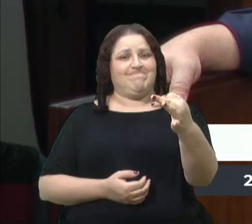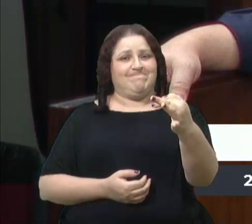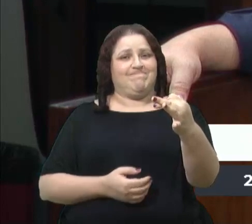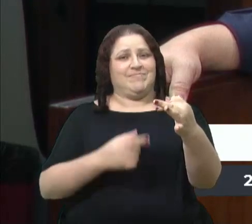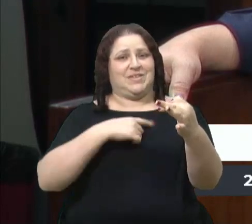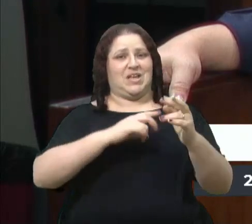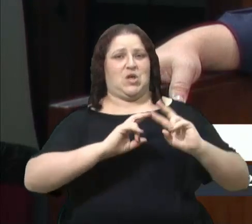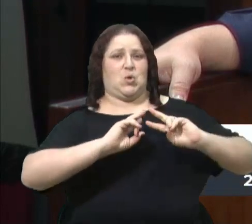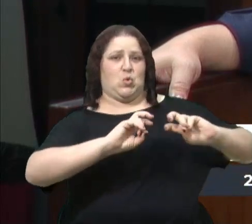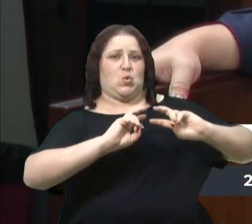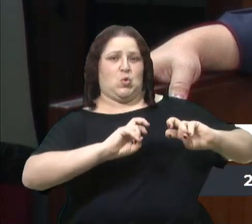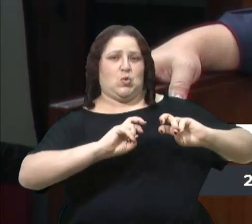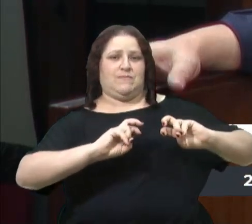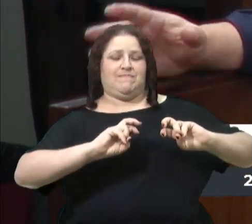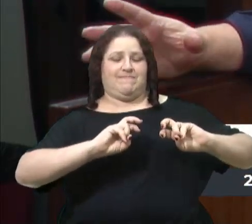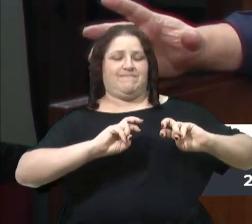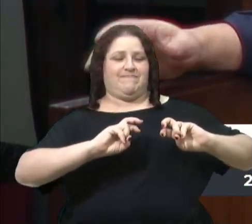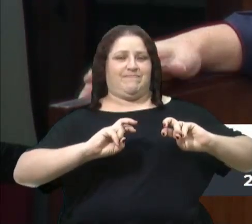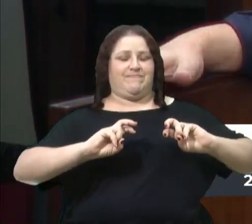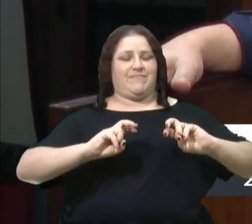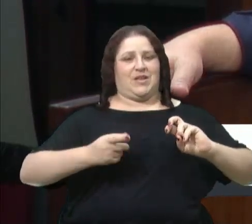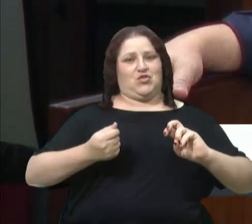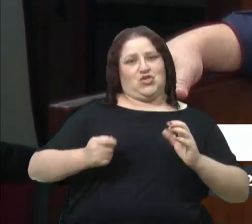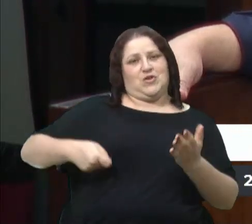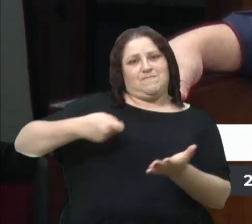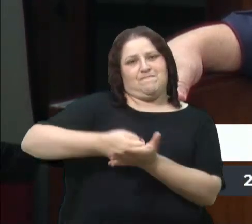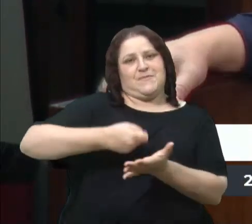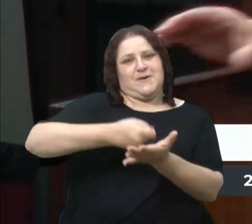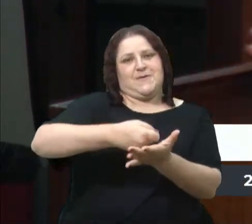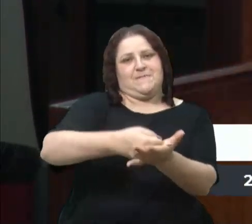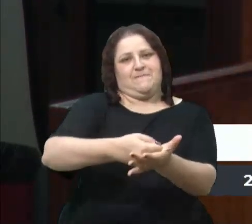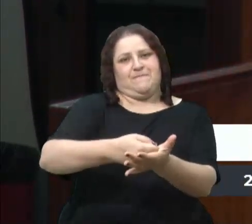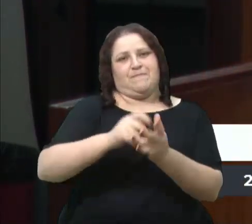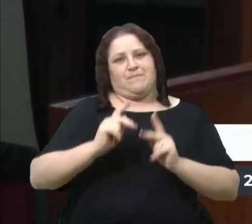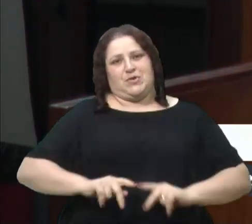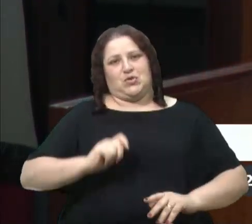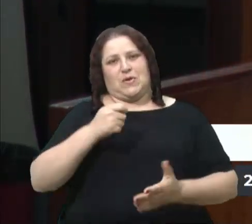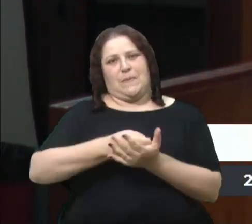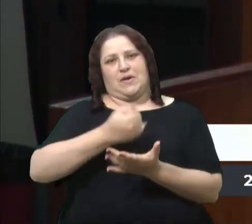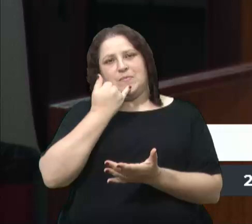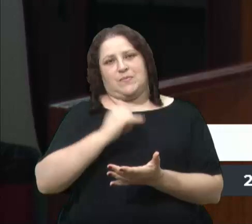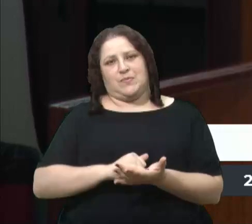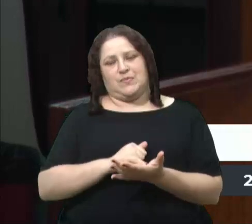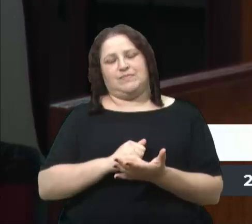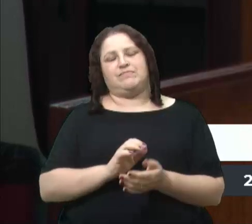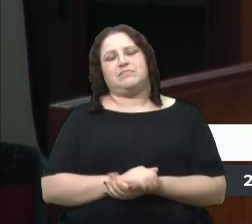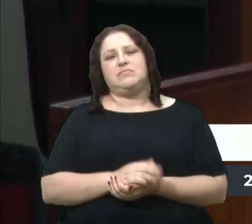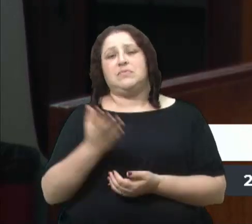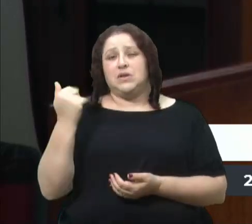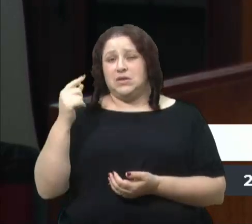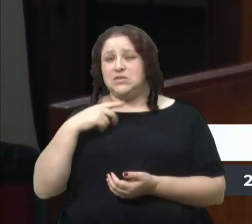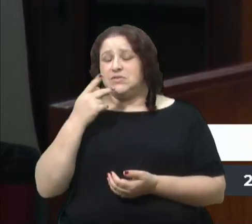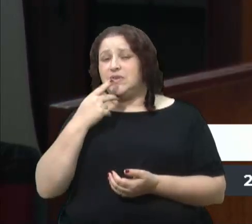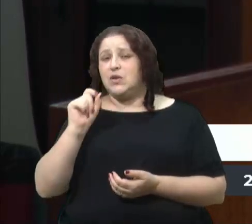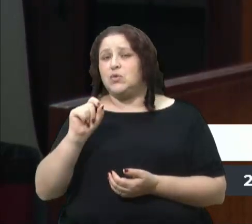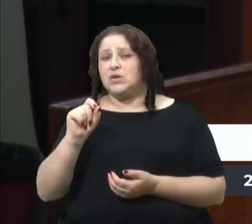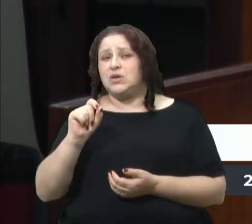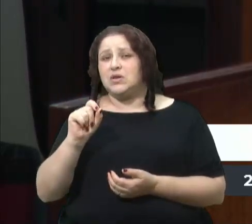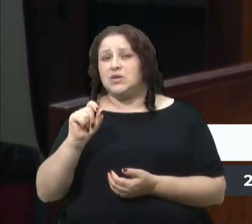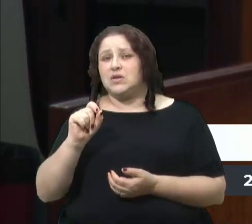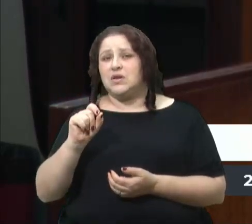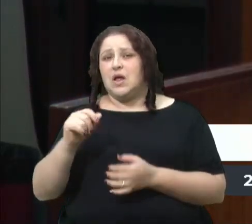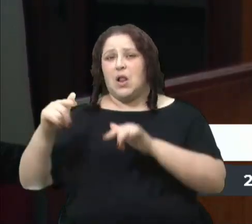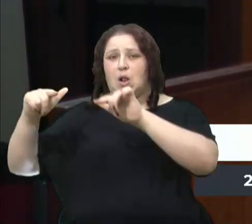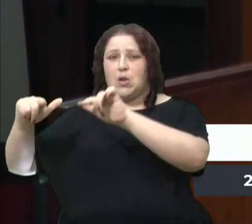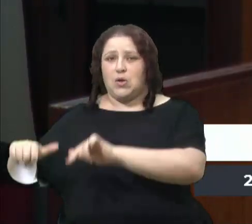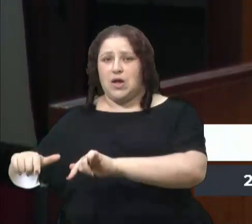ao bolso do contribuinte. Nós tínhamos aqui as reivindicações, que eram as distâncias entre as praças de pedágio.